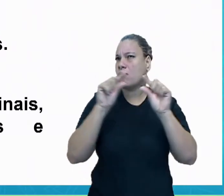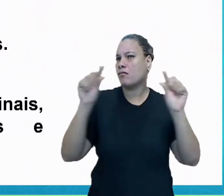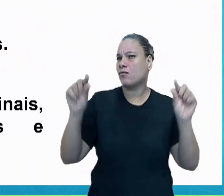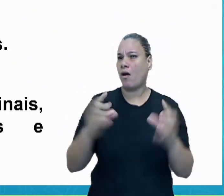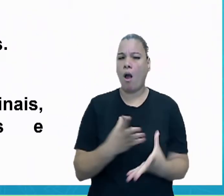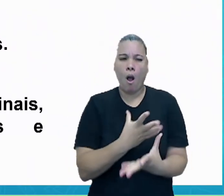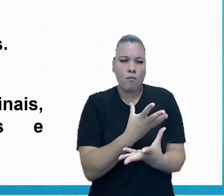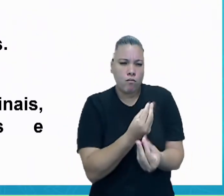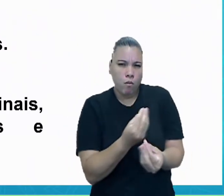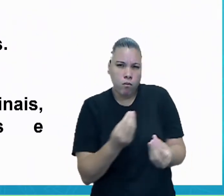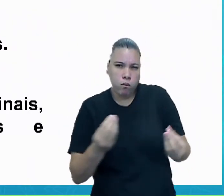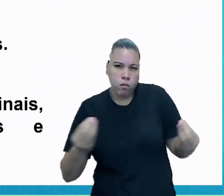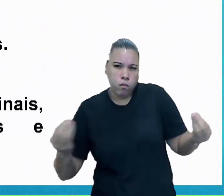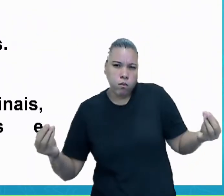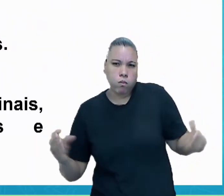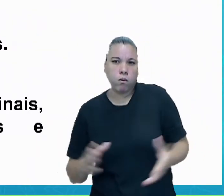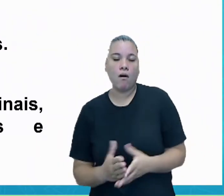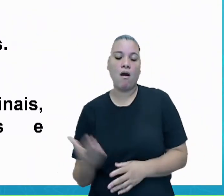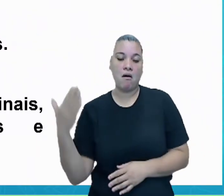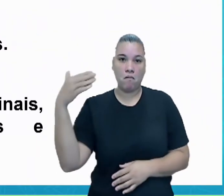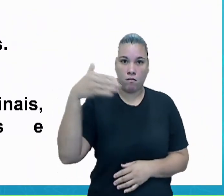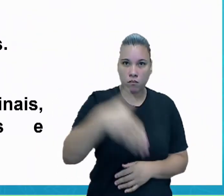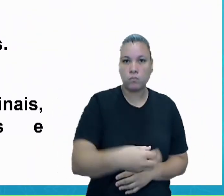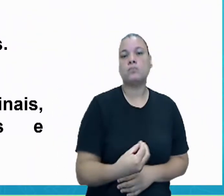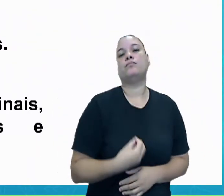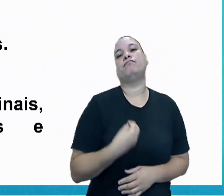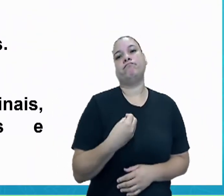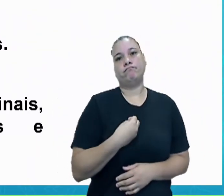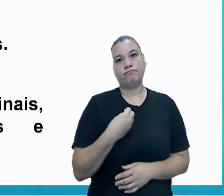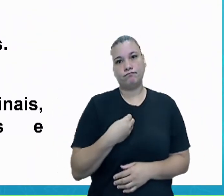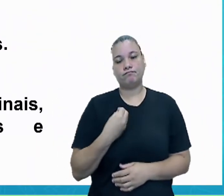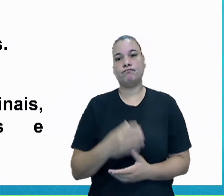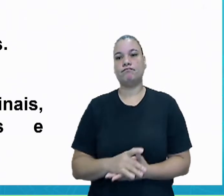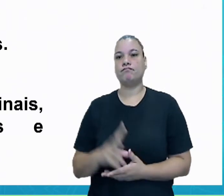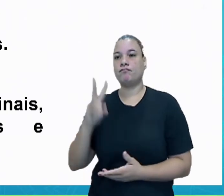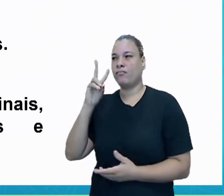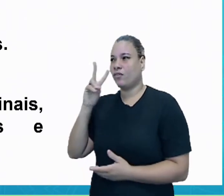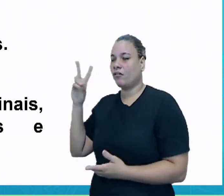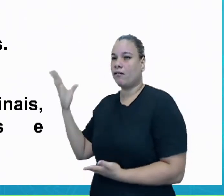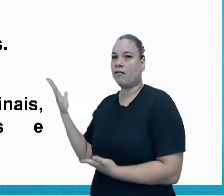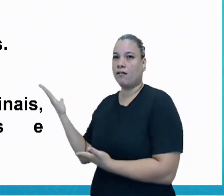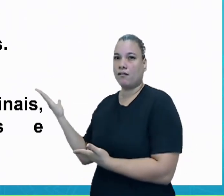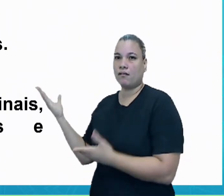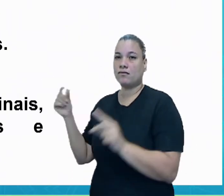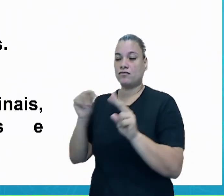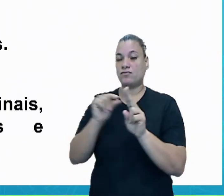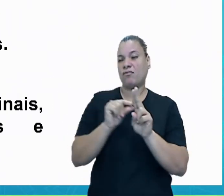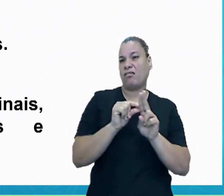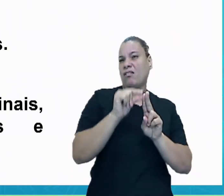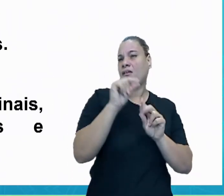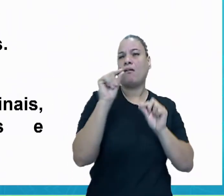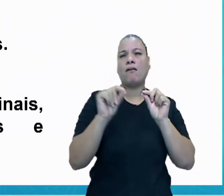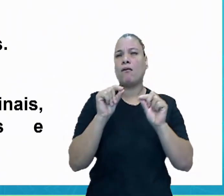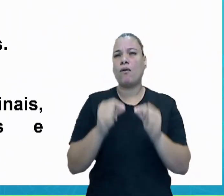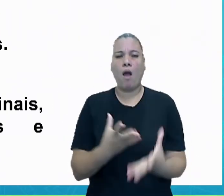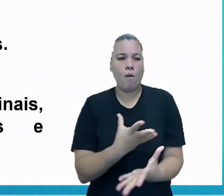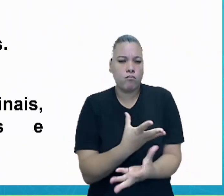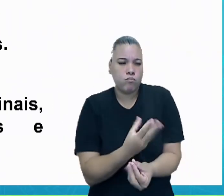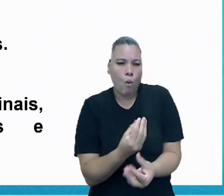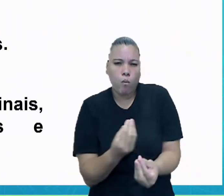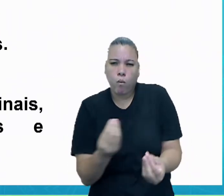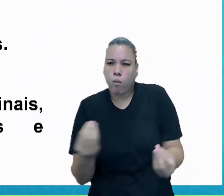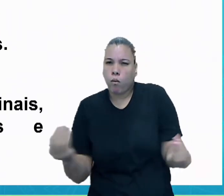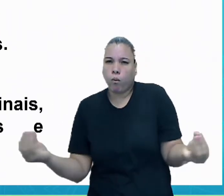de pessoas estiveram presentes. Numeral, eu tenho aqui dezenas, que é um conjunto, né,